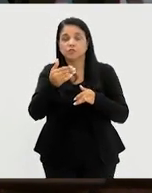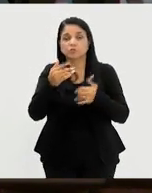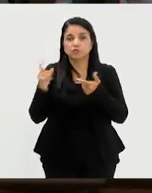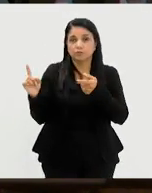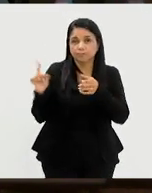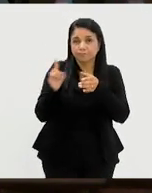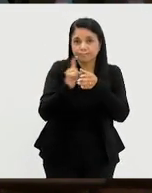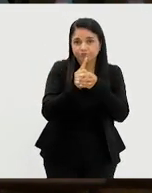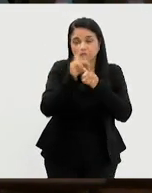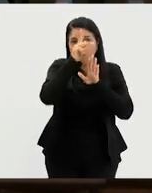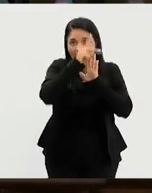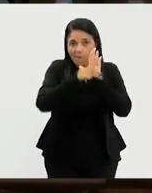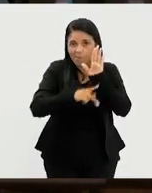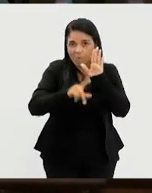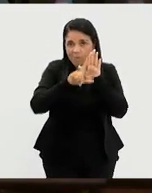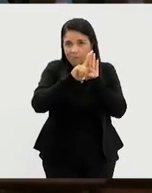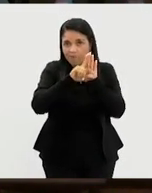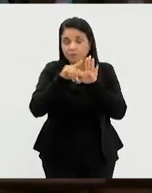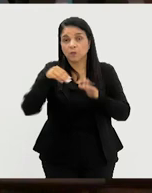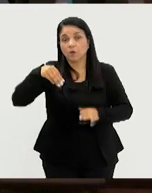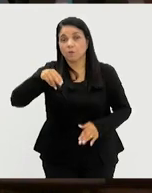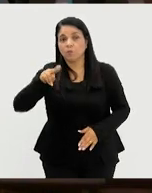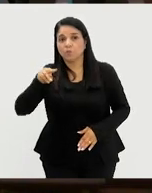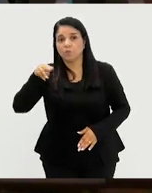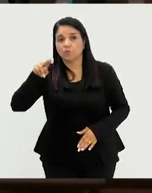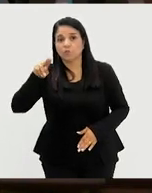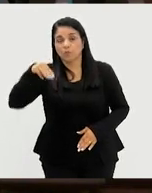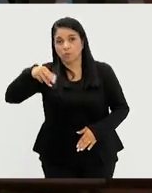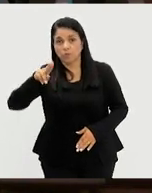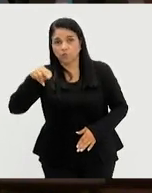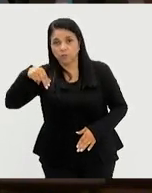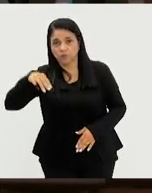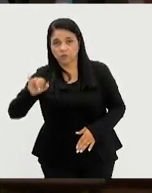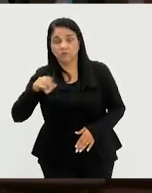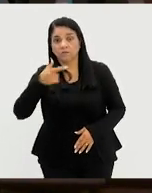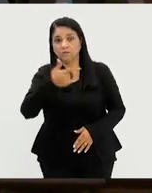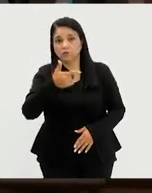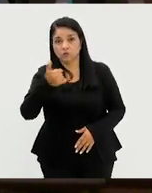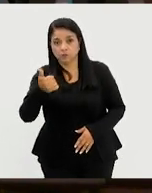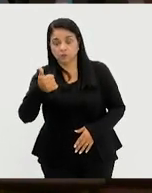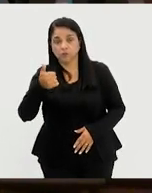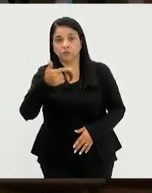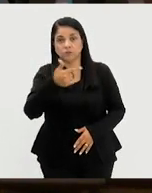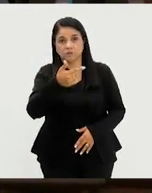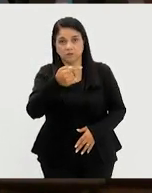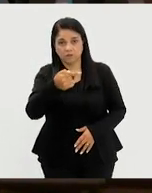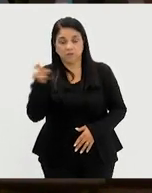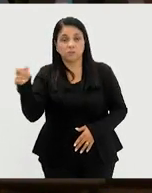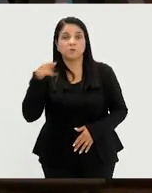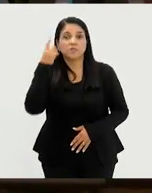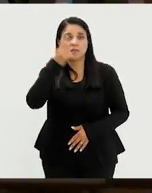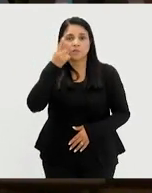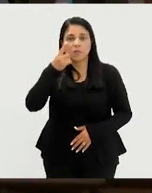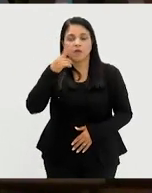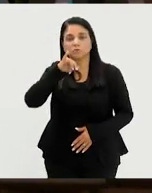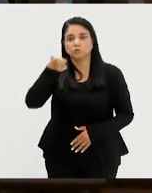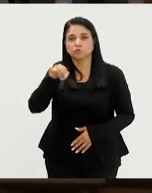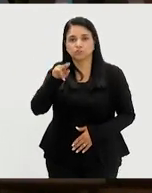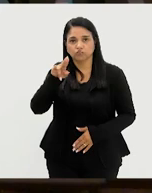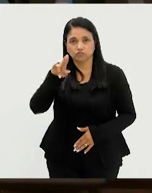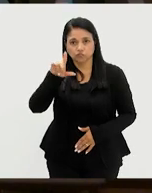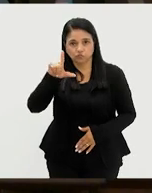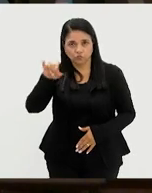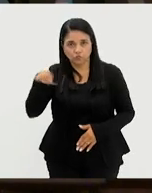aoj ao Deputado muni no projeto 2117 deputado e manifestou interesse em ser coautor mas aí eu